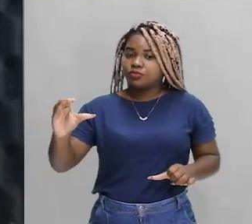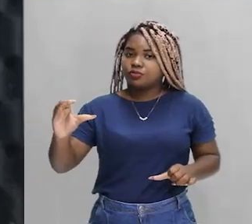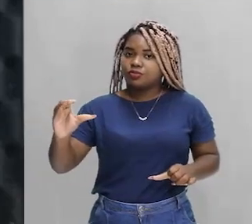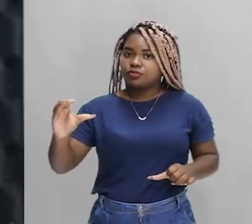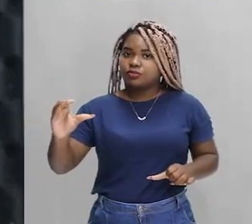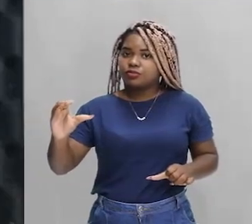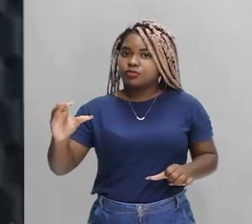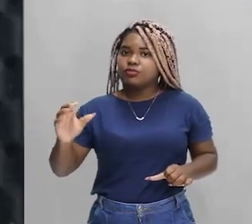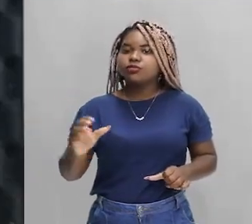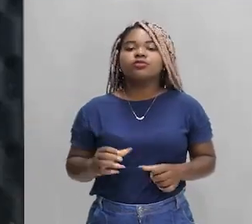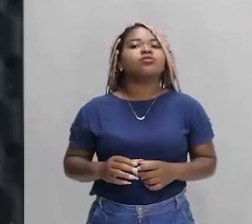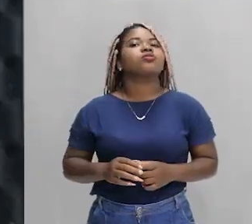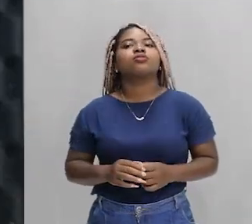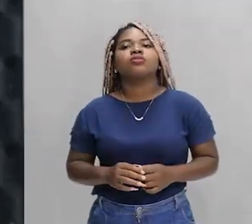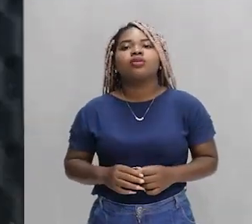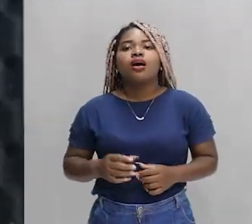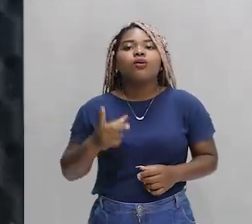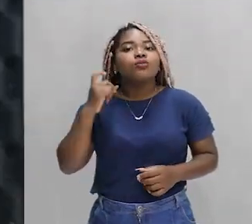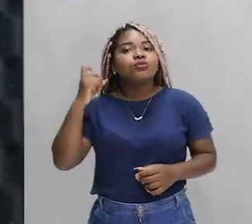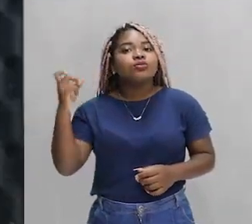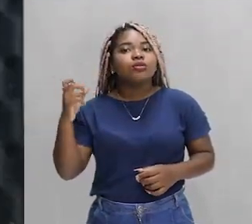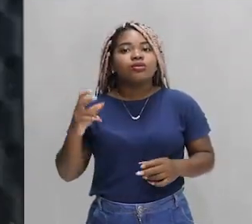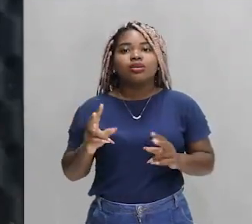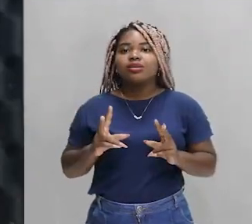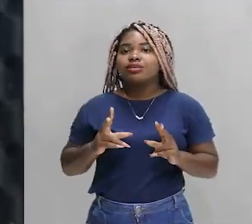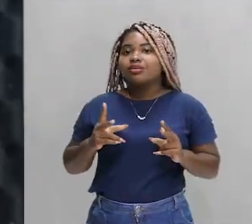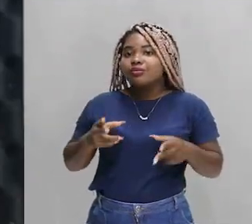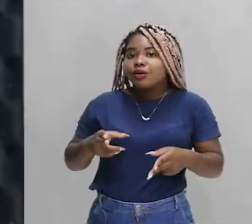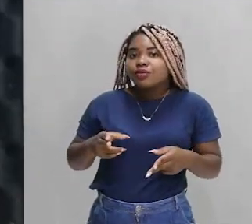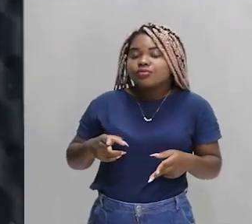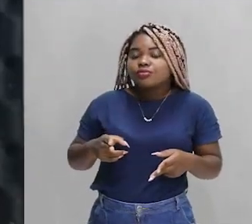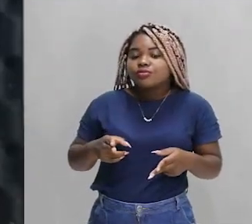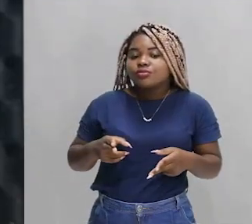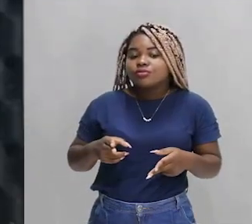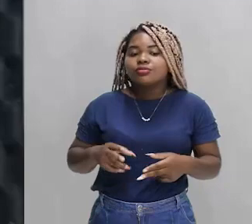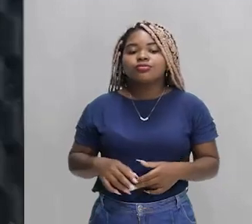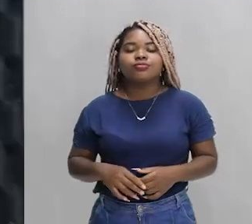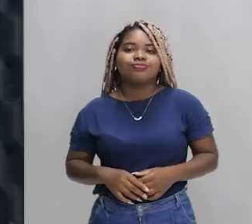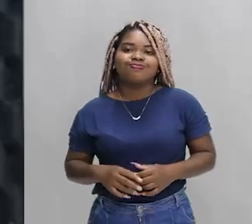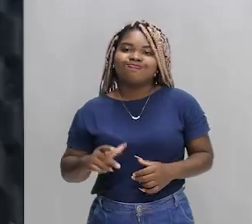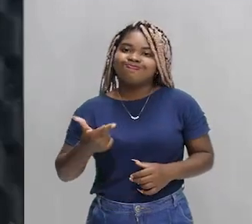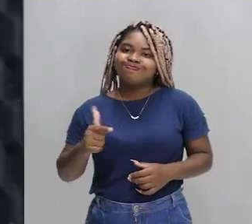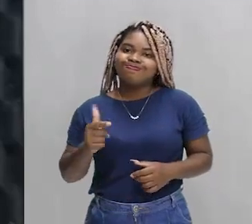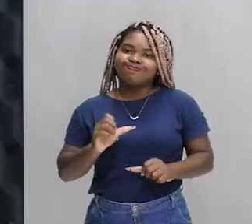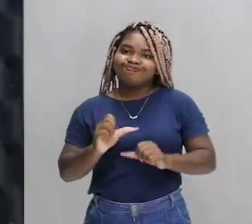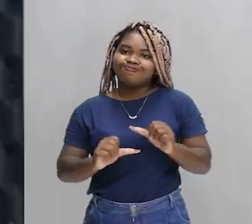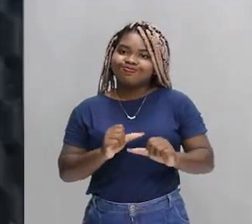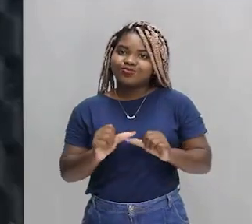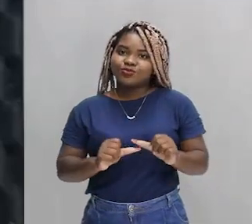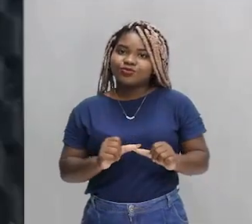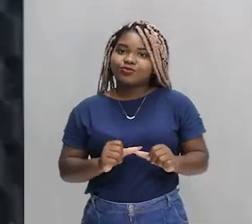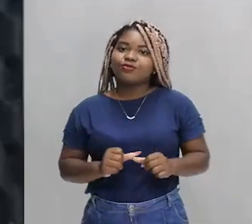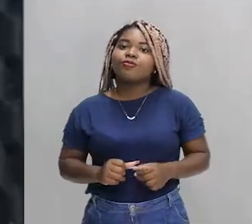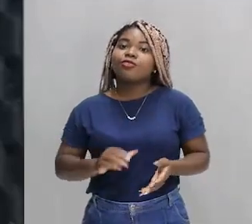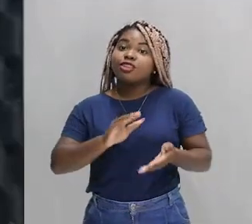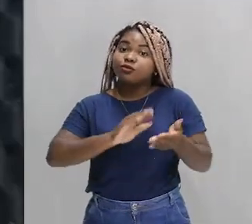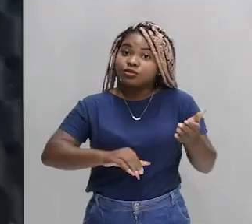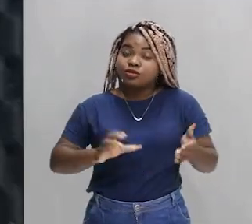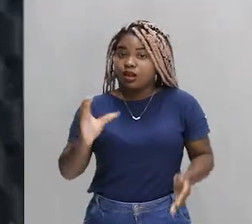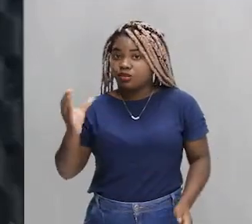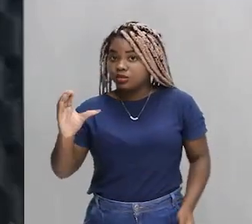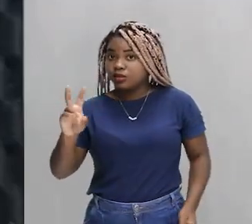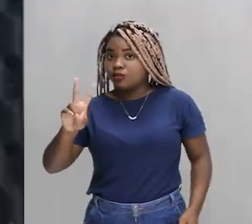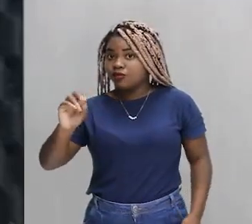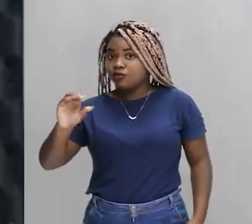fica Sá. Quando eu coloco no Có, fica Só. Mas se eu coloco no C e no Si, não tem alteração nenhuma. Então, vamos deixar de colocar cedilha aí na